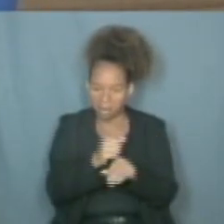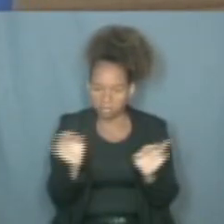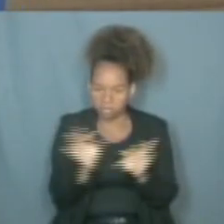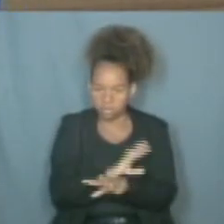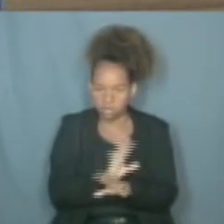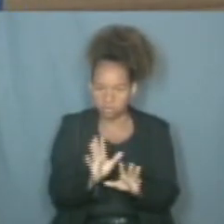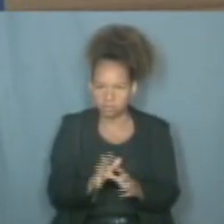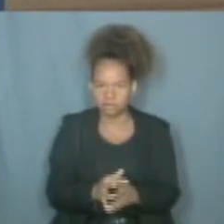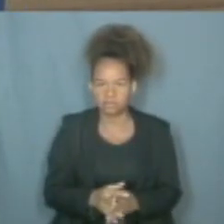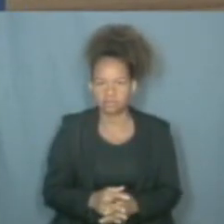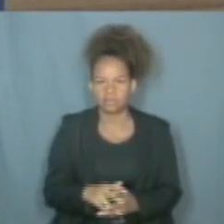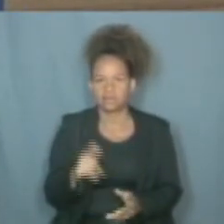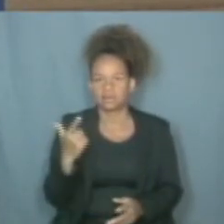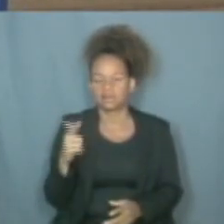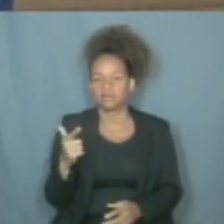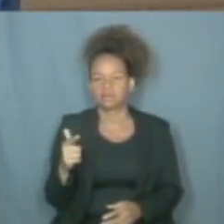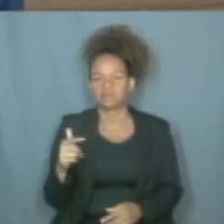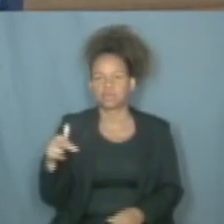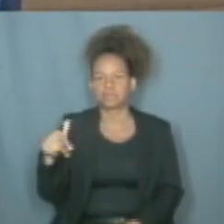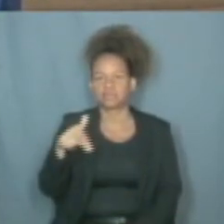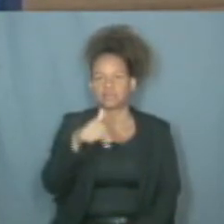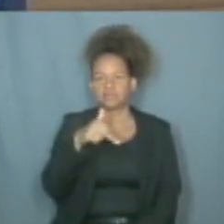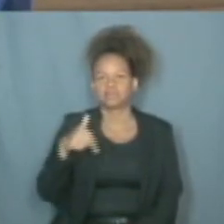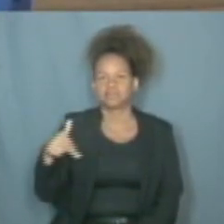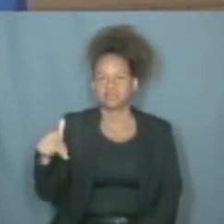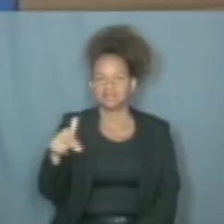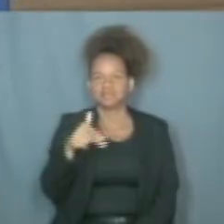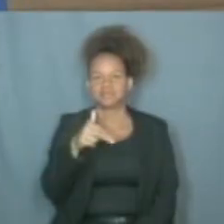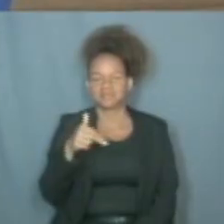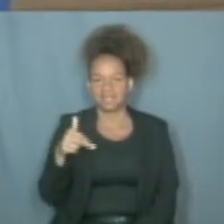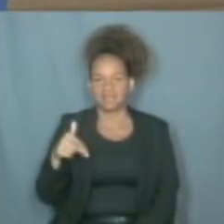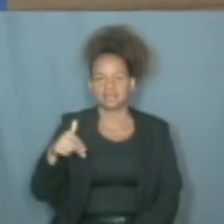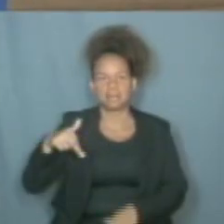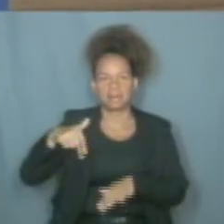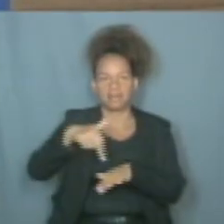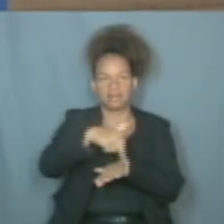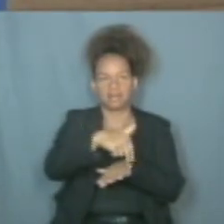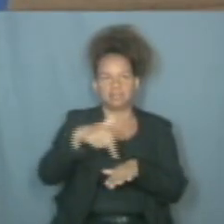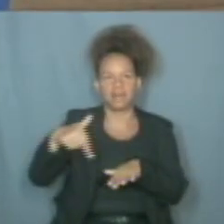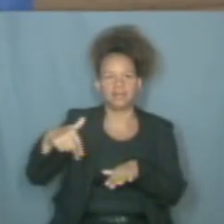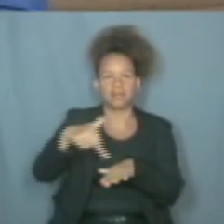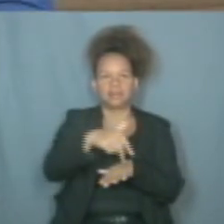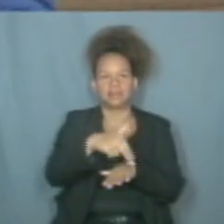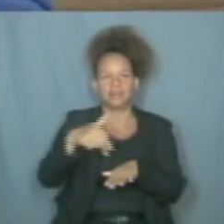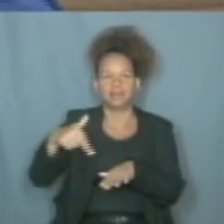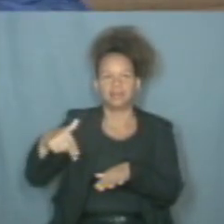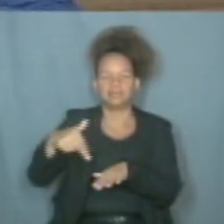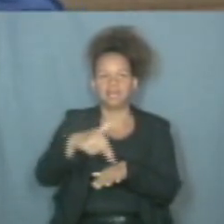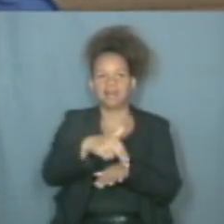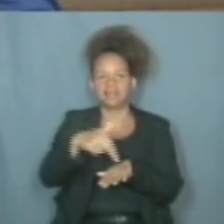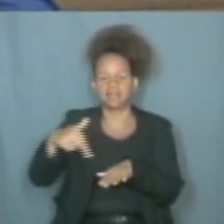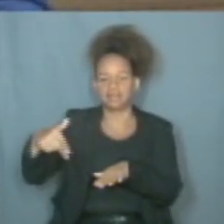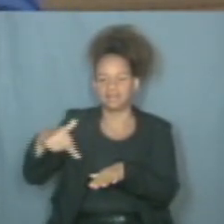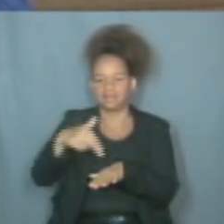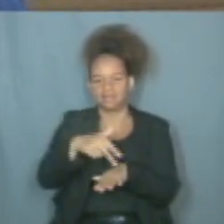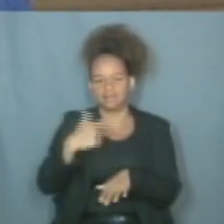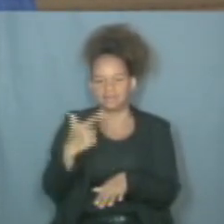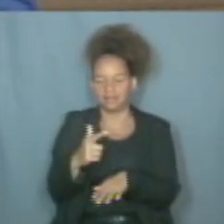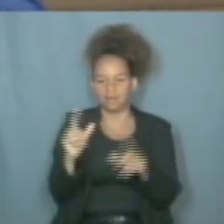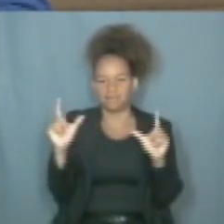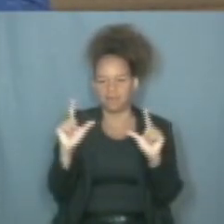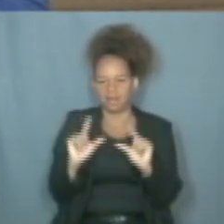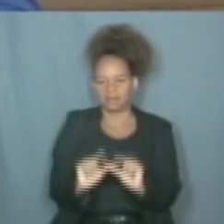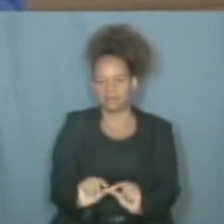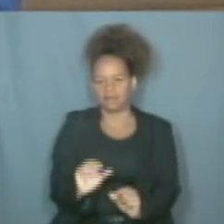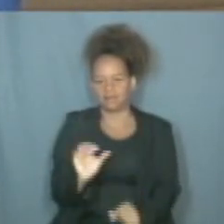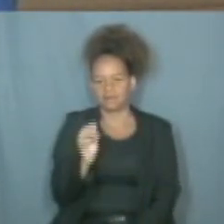ou seja, não tem grande circulação de pedestres naquele local, então não tem justificativa para baixar